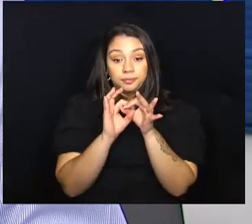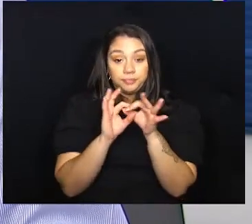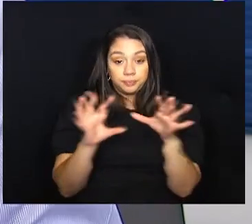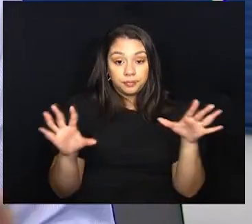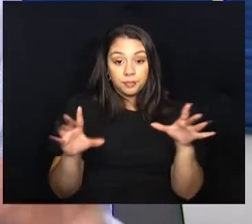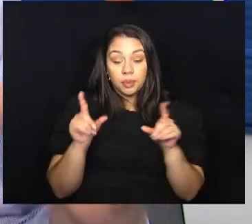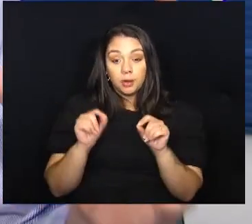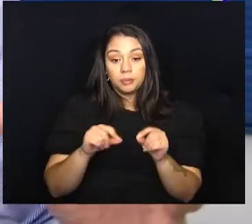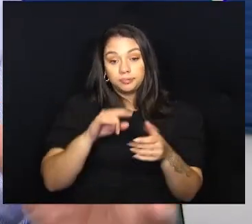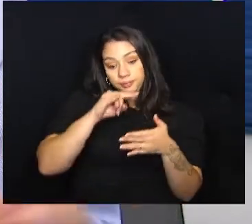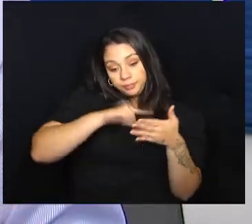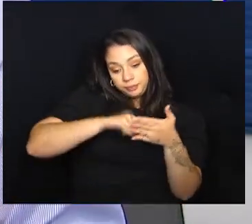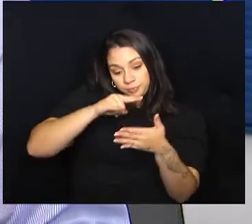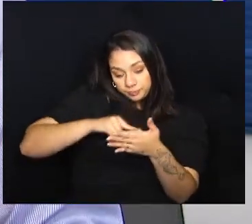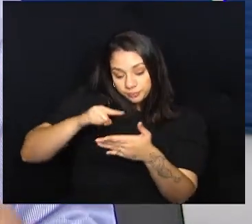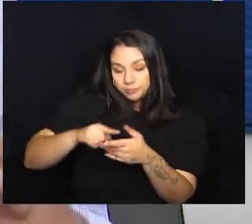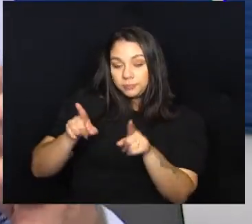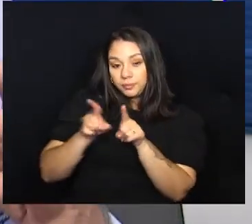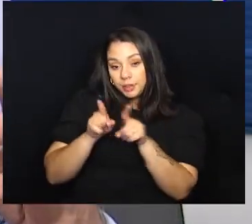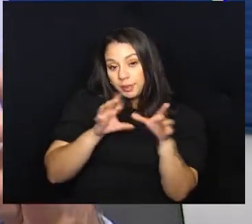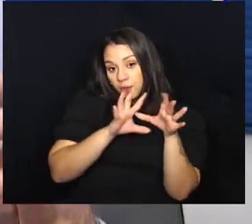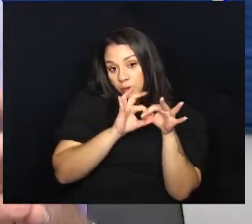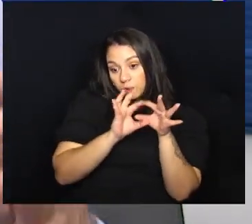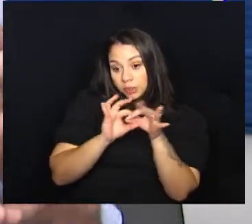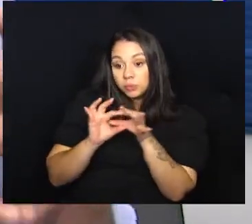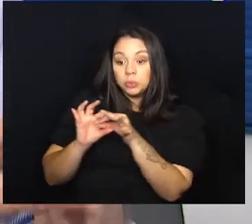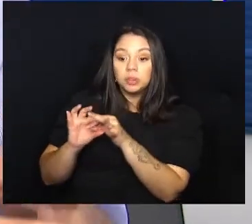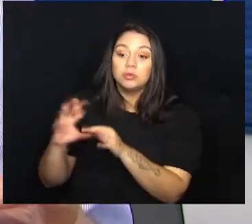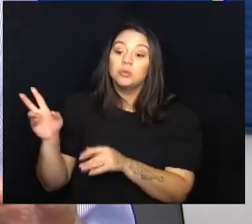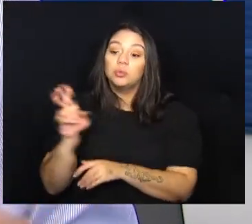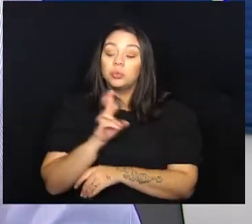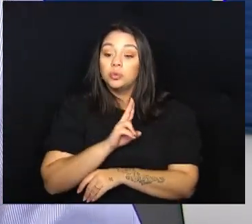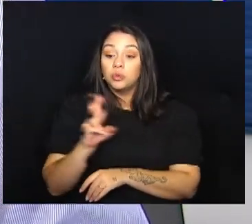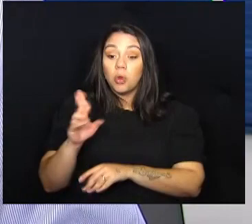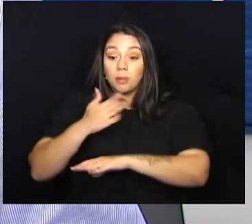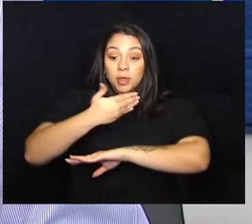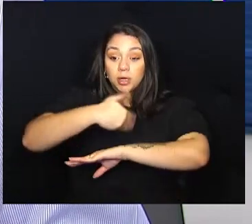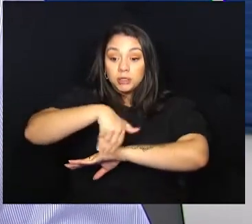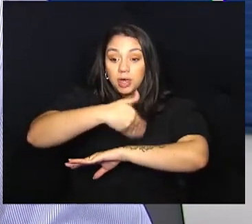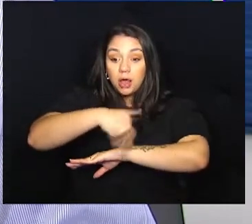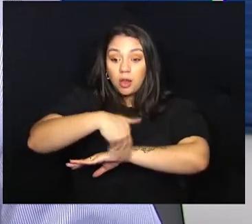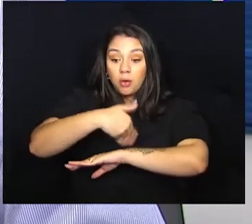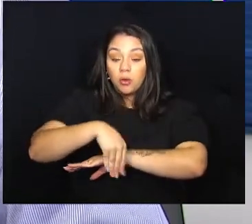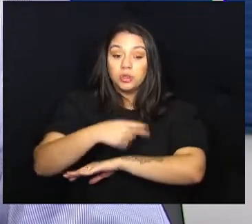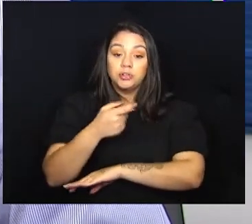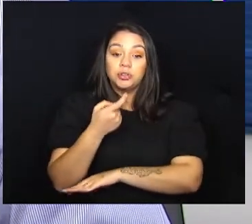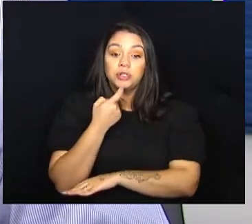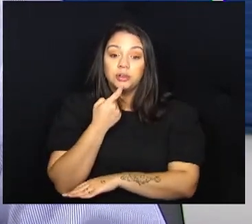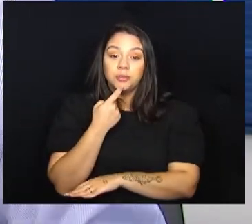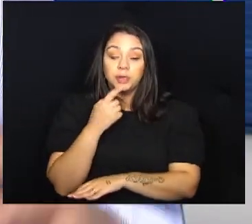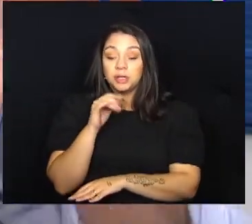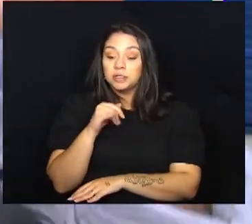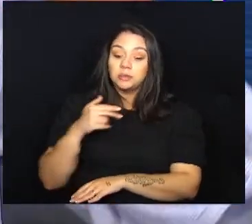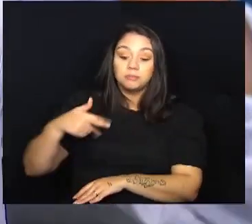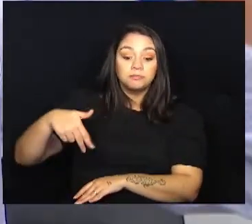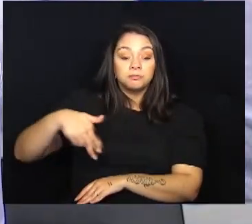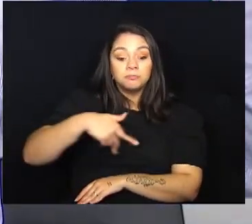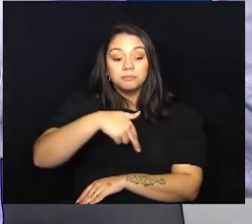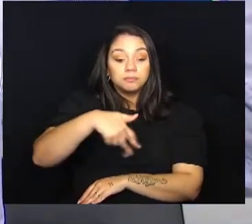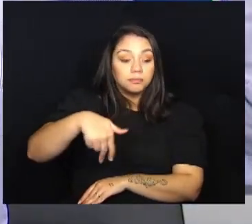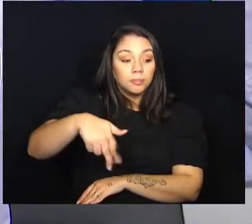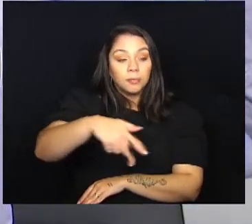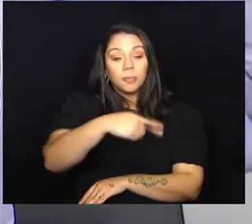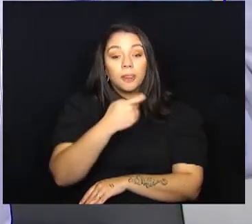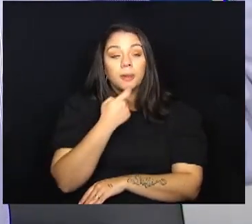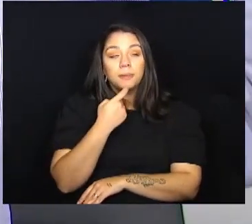os arquivos e contextualizando o nome das ruas de Campinas. Se você andar pela cidade de Campinas, na hora que você